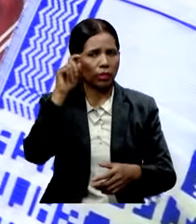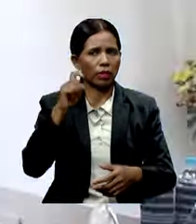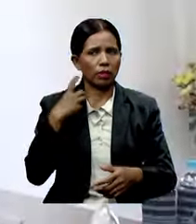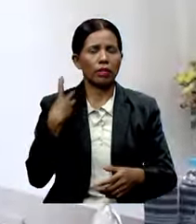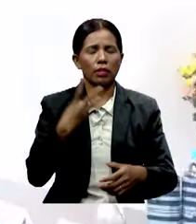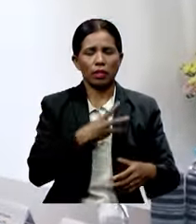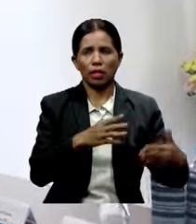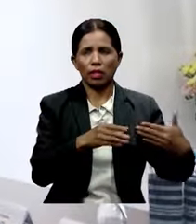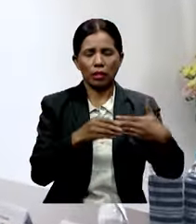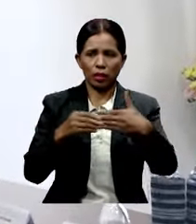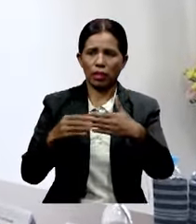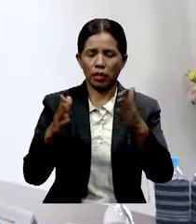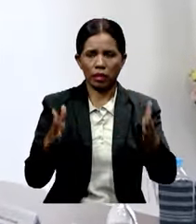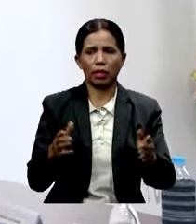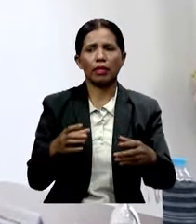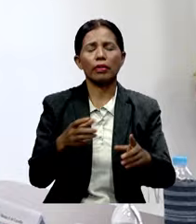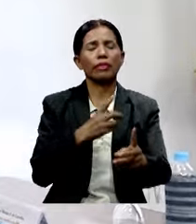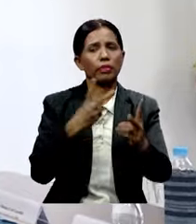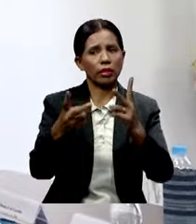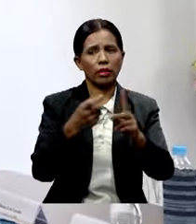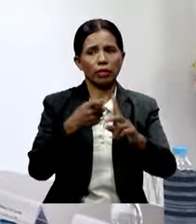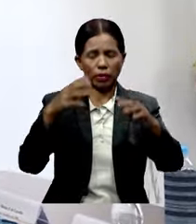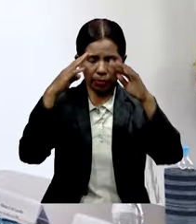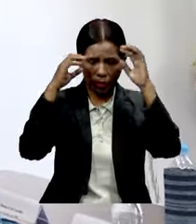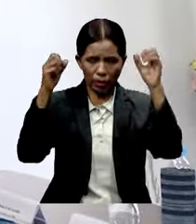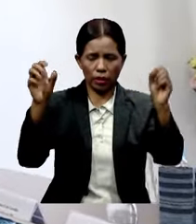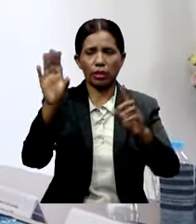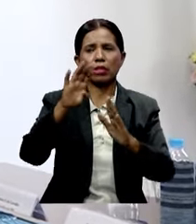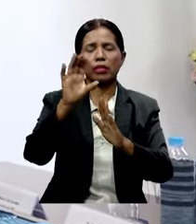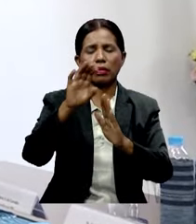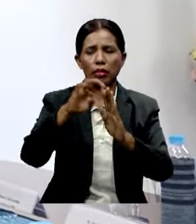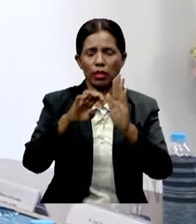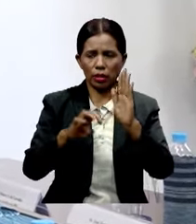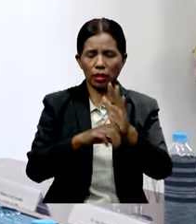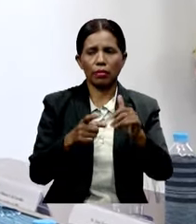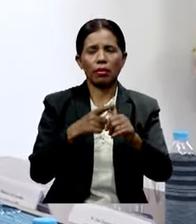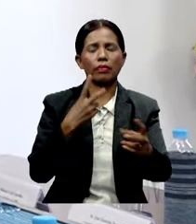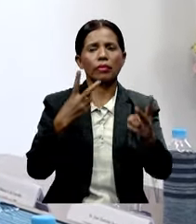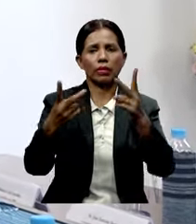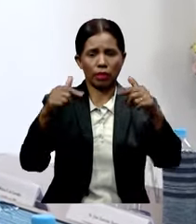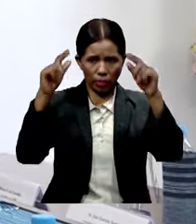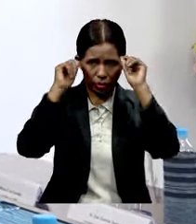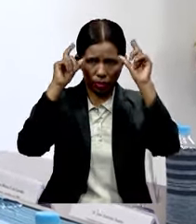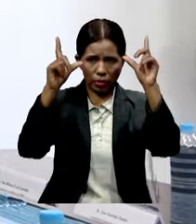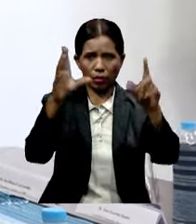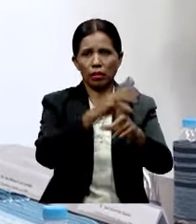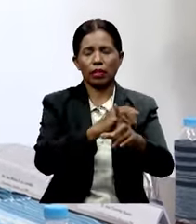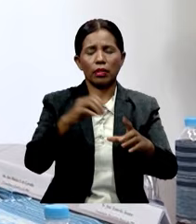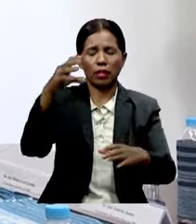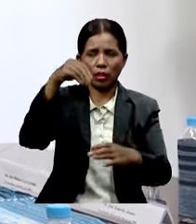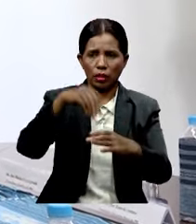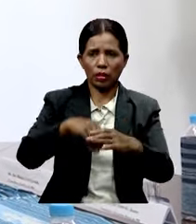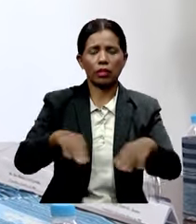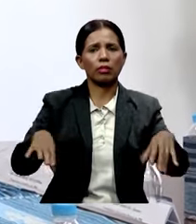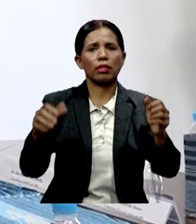também. Visita o presidente Guiné-Bissau no dar-se festado da Hulu. O seu país refere a la visita a Timor-Leste, por ir a cliantar relação